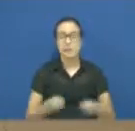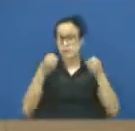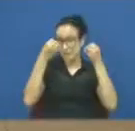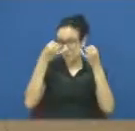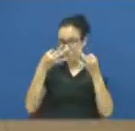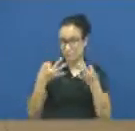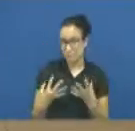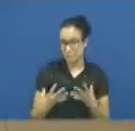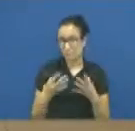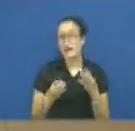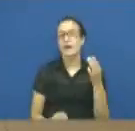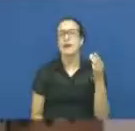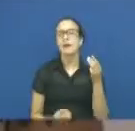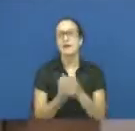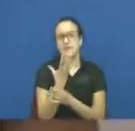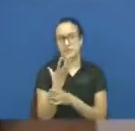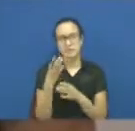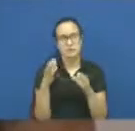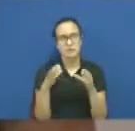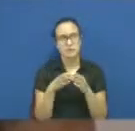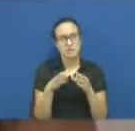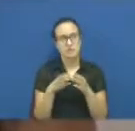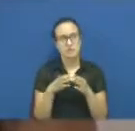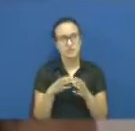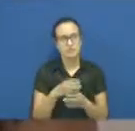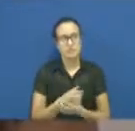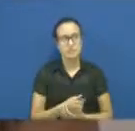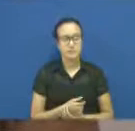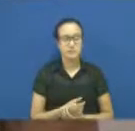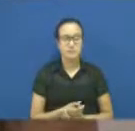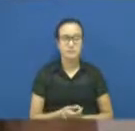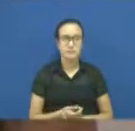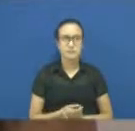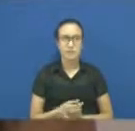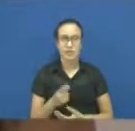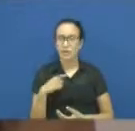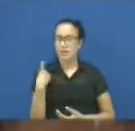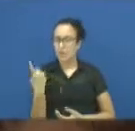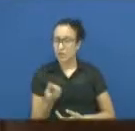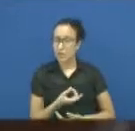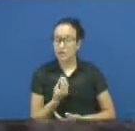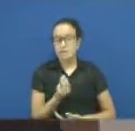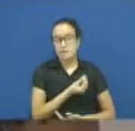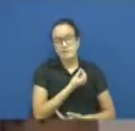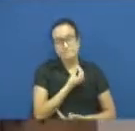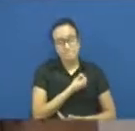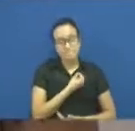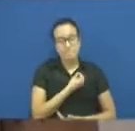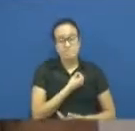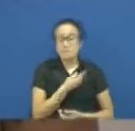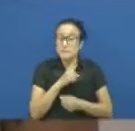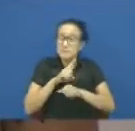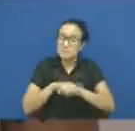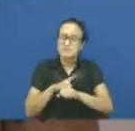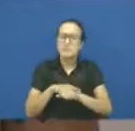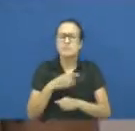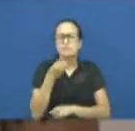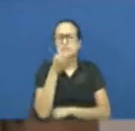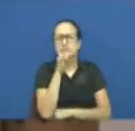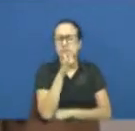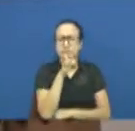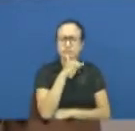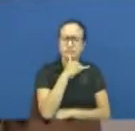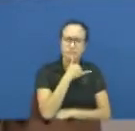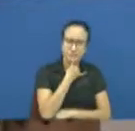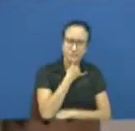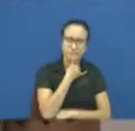criação dessa comissão. Nós estamos vivendo um momento trágico na nossa história e nada mais